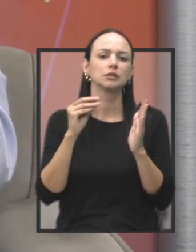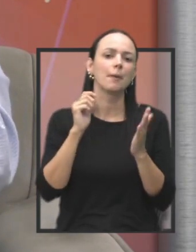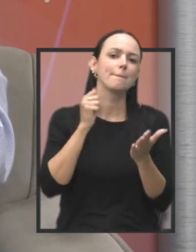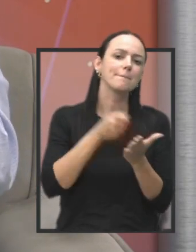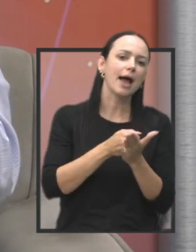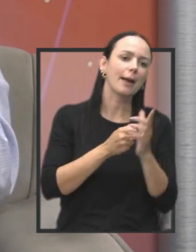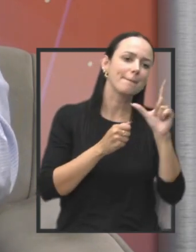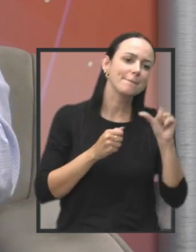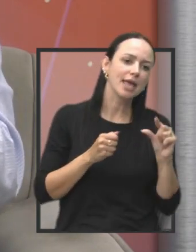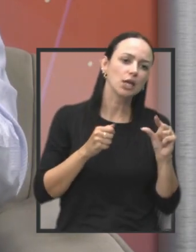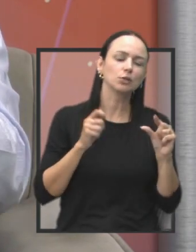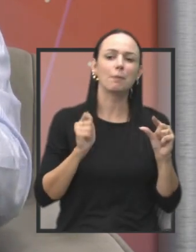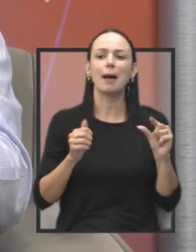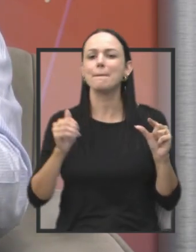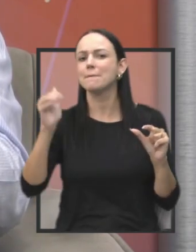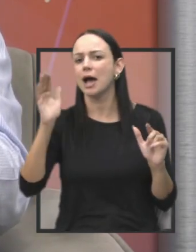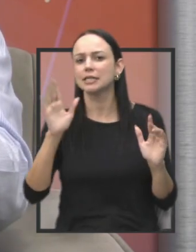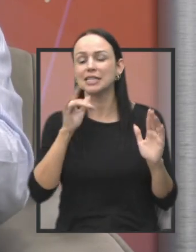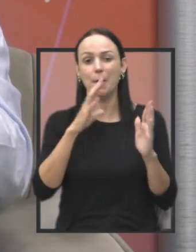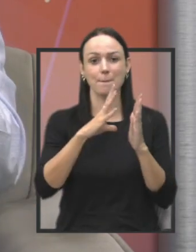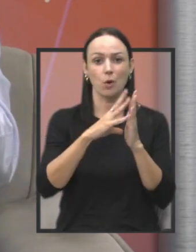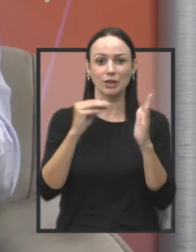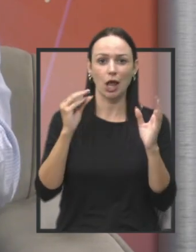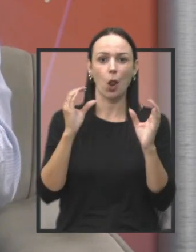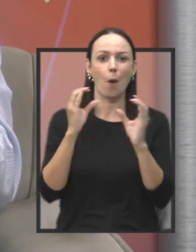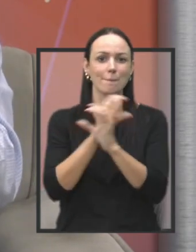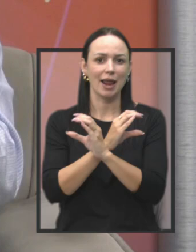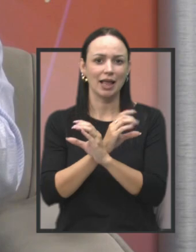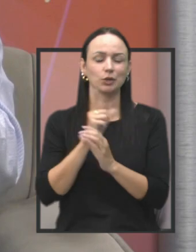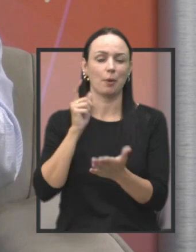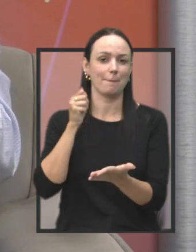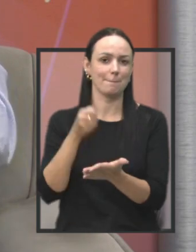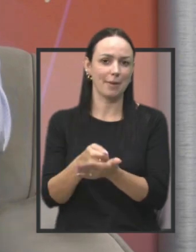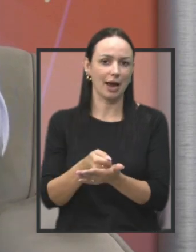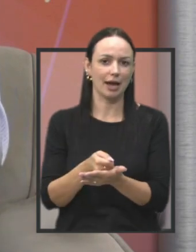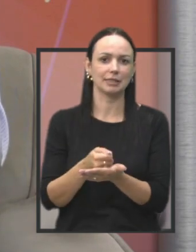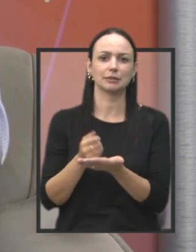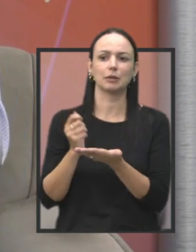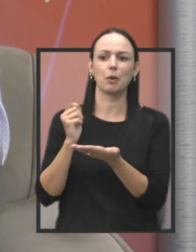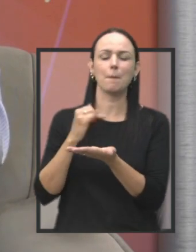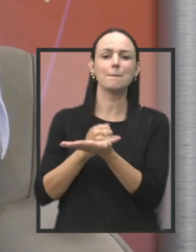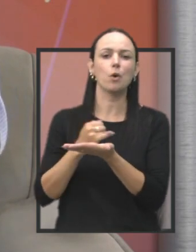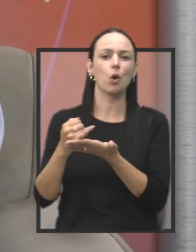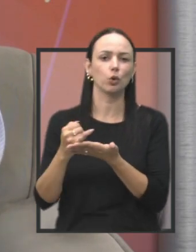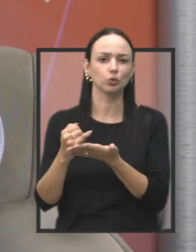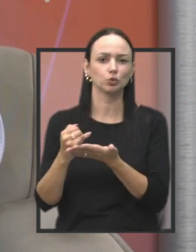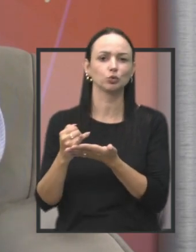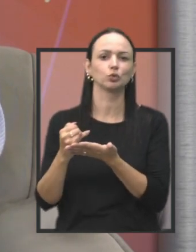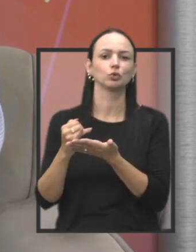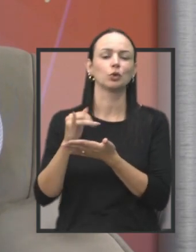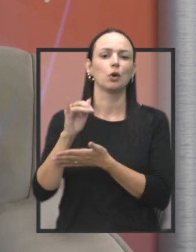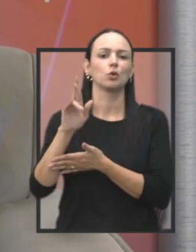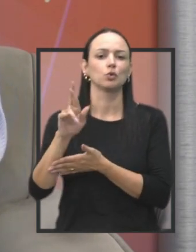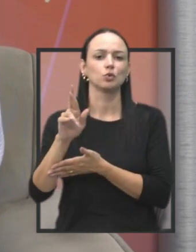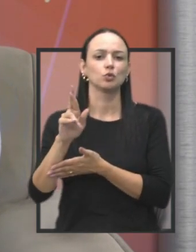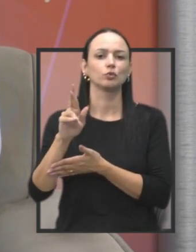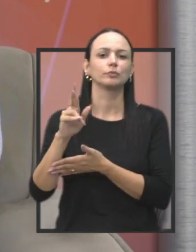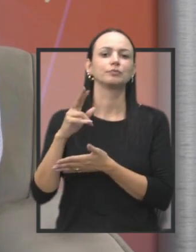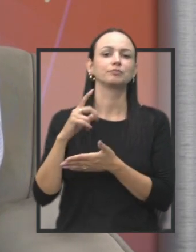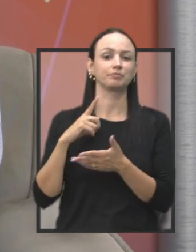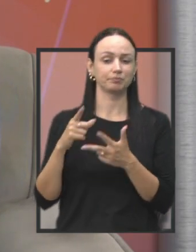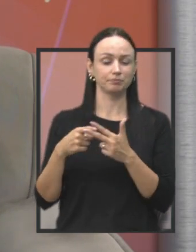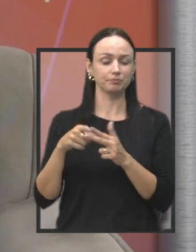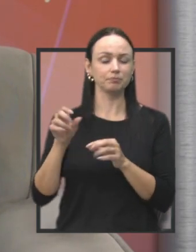menos por um ou outro modelo. Se pelo modelo completo ele está pagando, recolhendo imposto de renda, está dando no ajuste